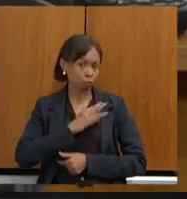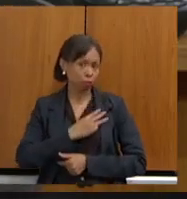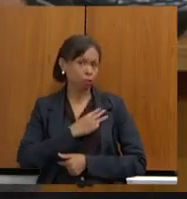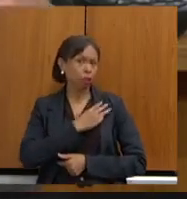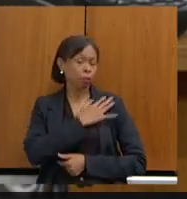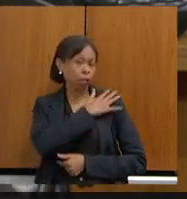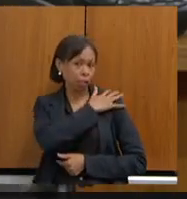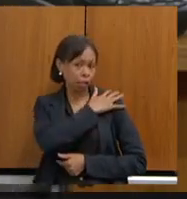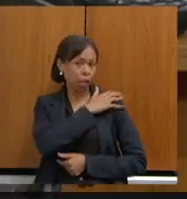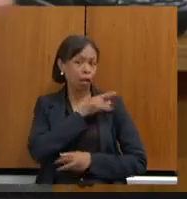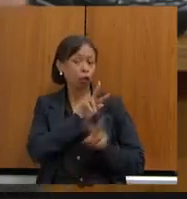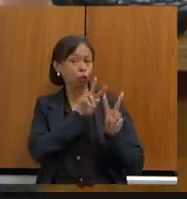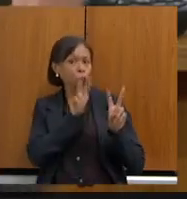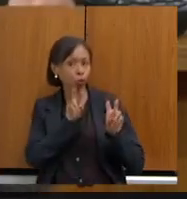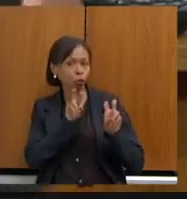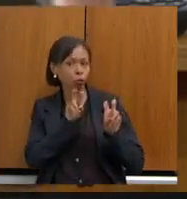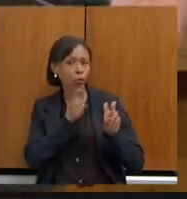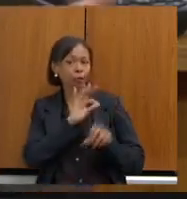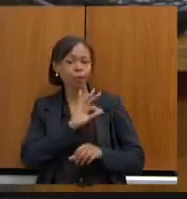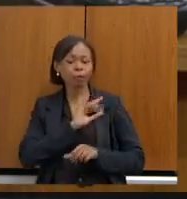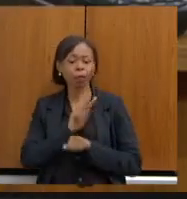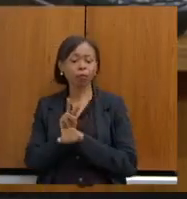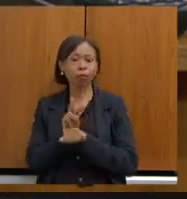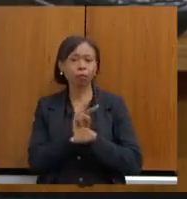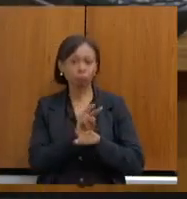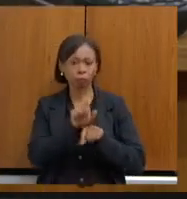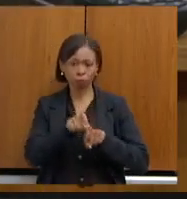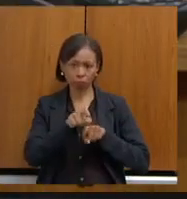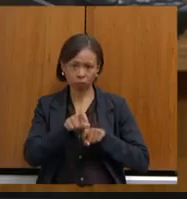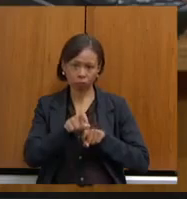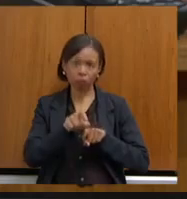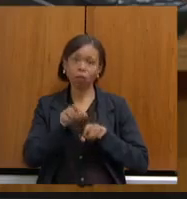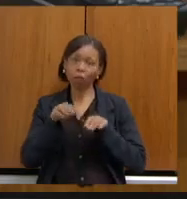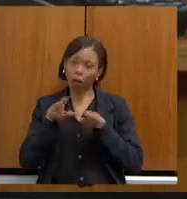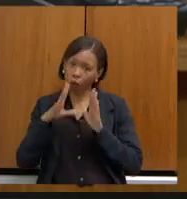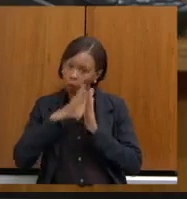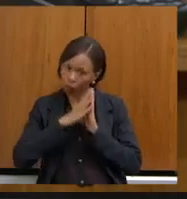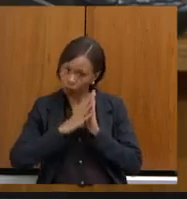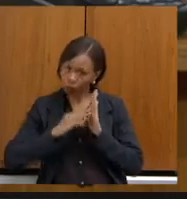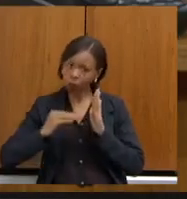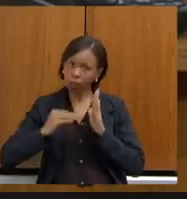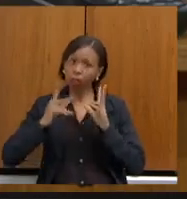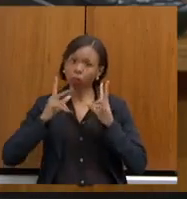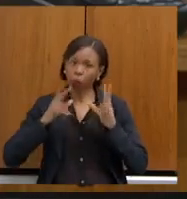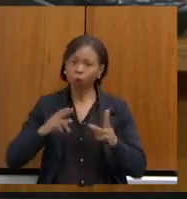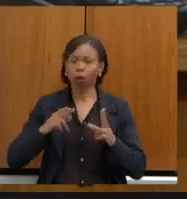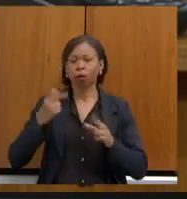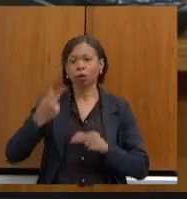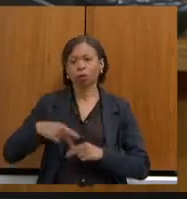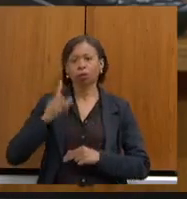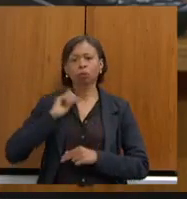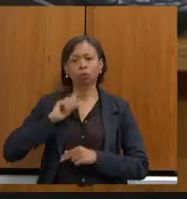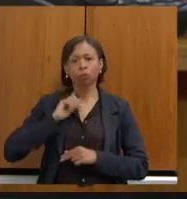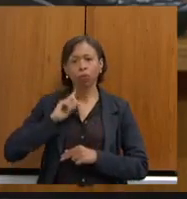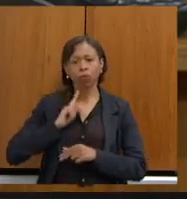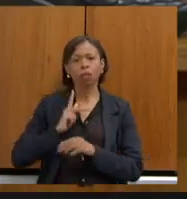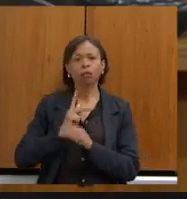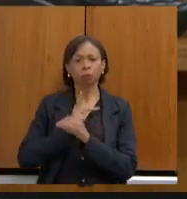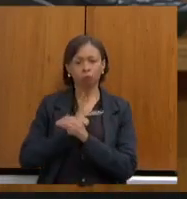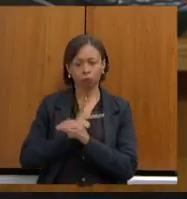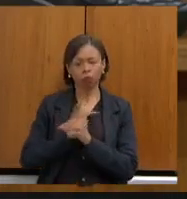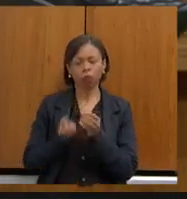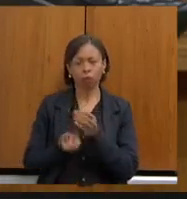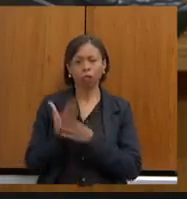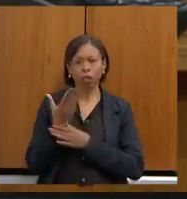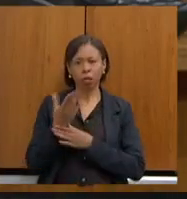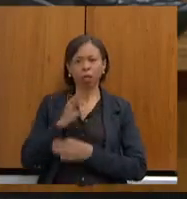respeito à Patrulha Rural e nessa linha Polícia Civil criar assim em Minas Gerais as delegacias rurais estão